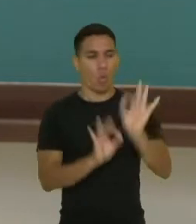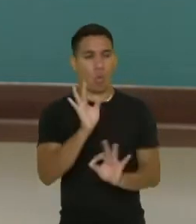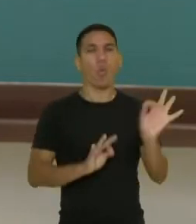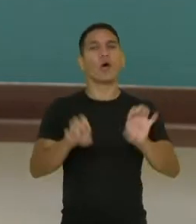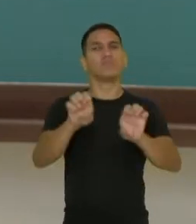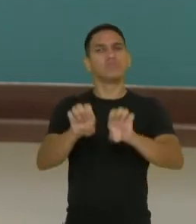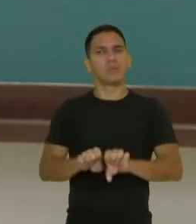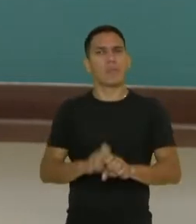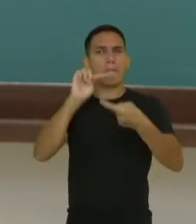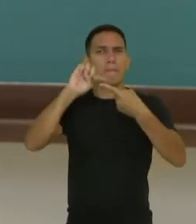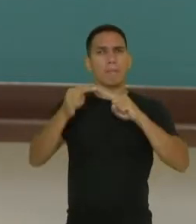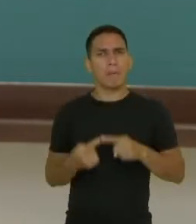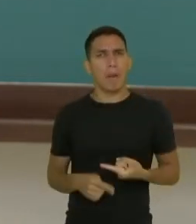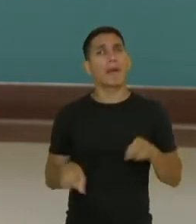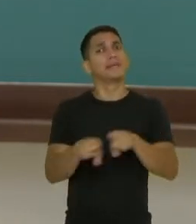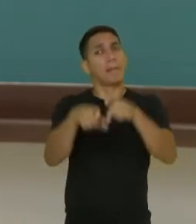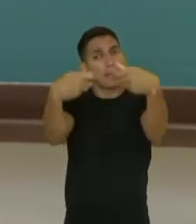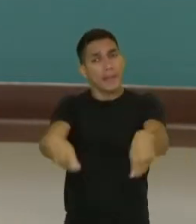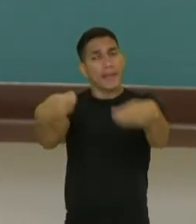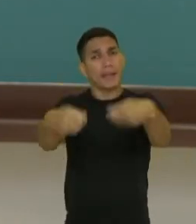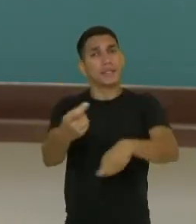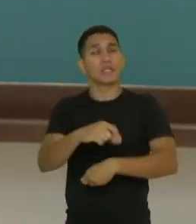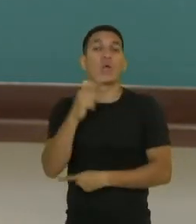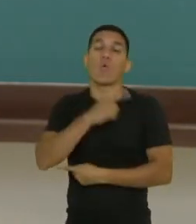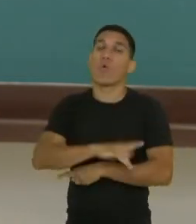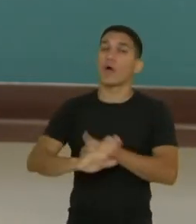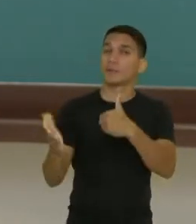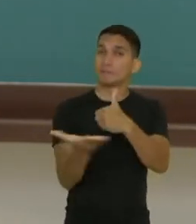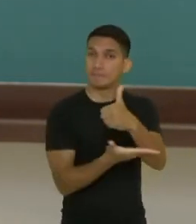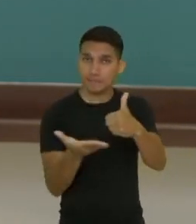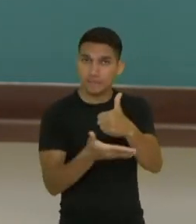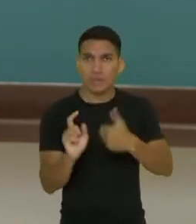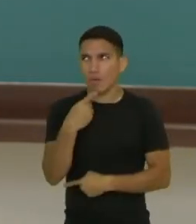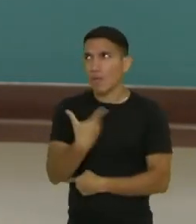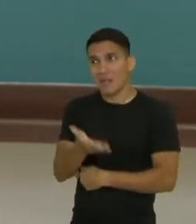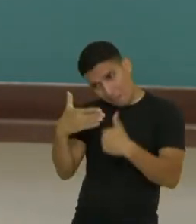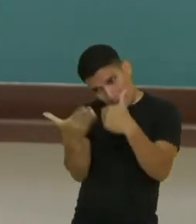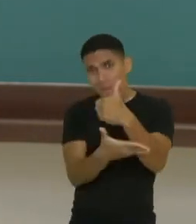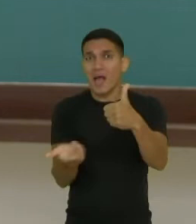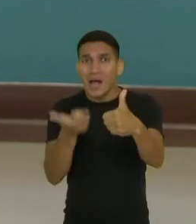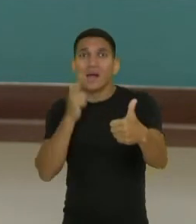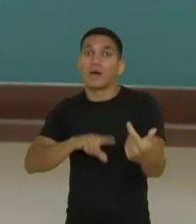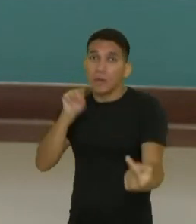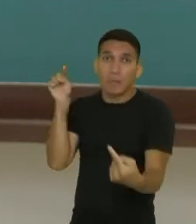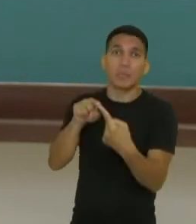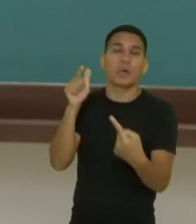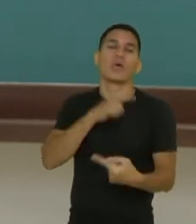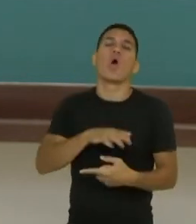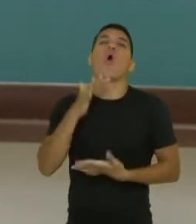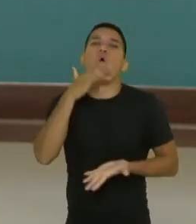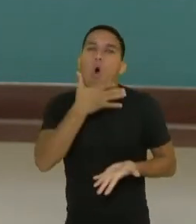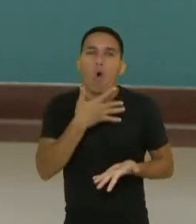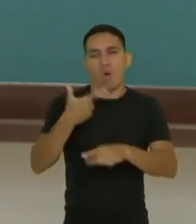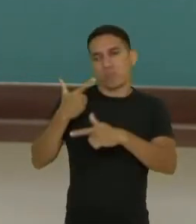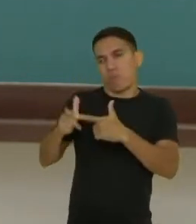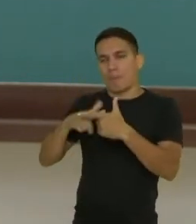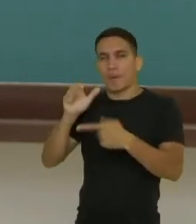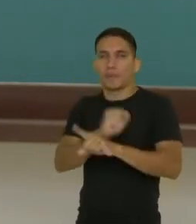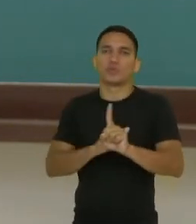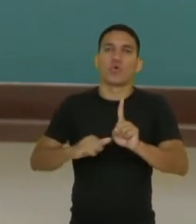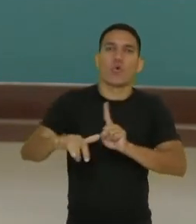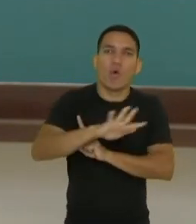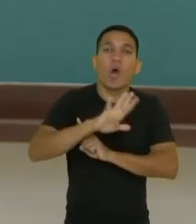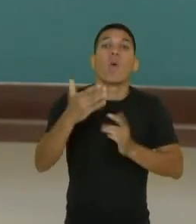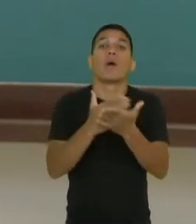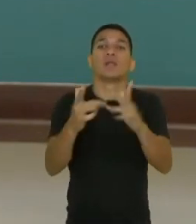tão necessária para termos o básico. E este básico sendo atingido, obviamente os problemas sociais